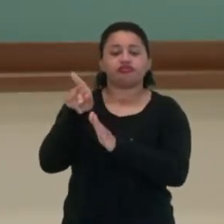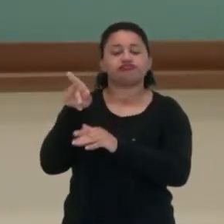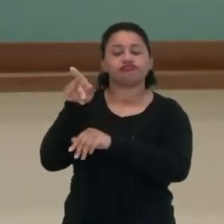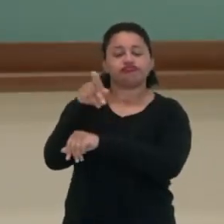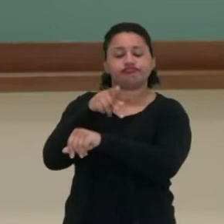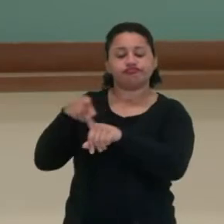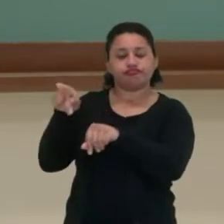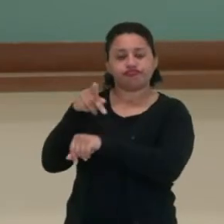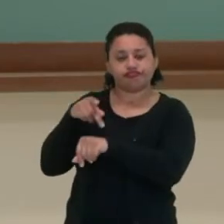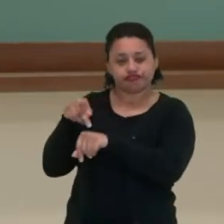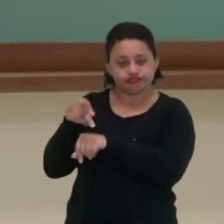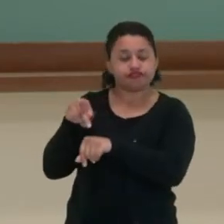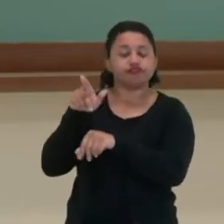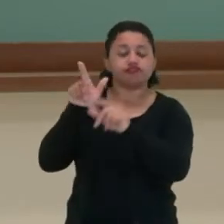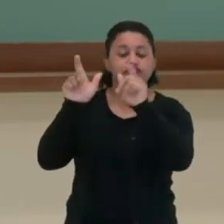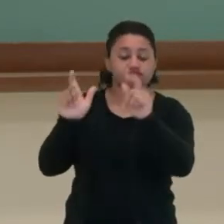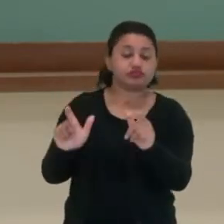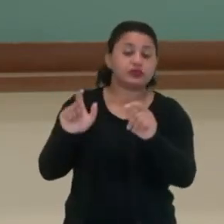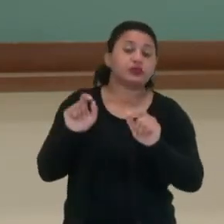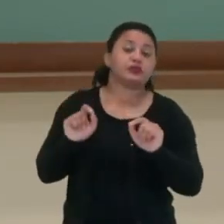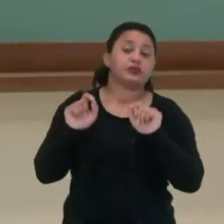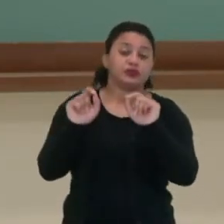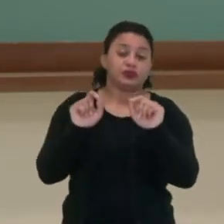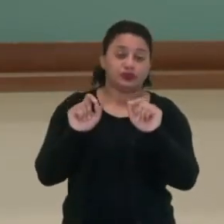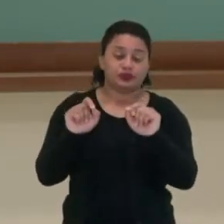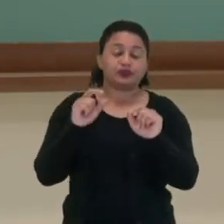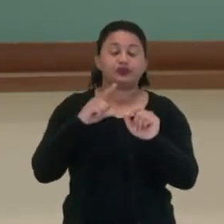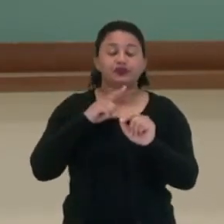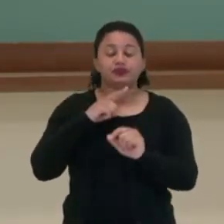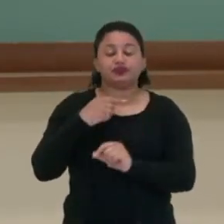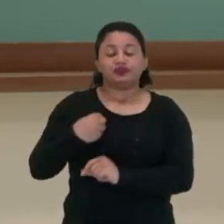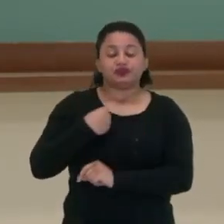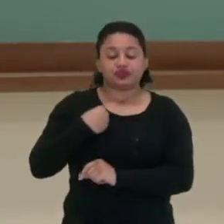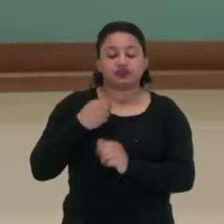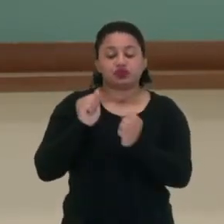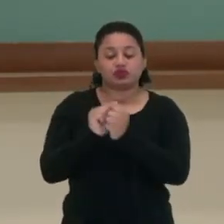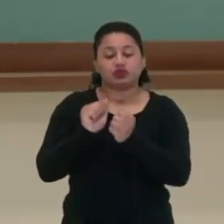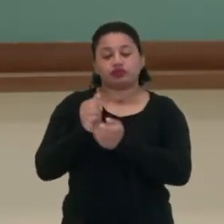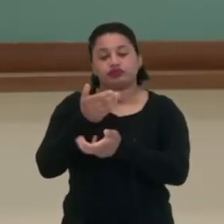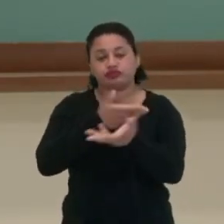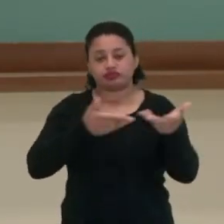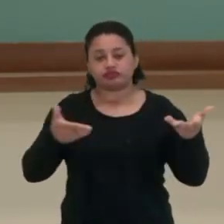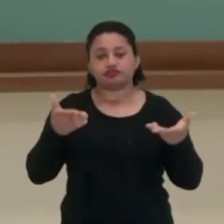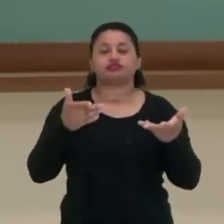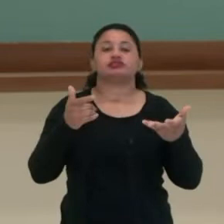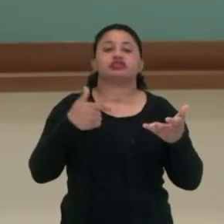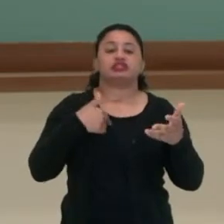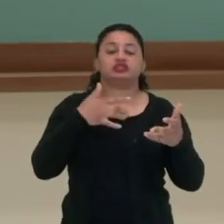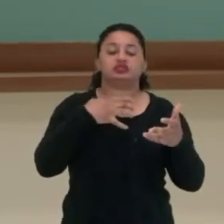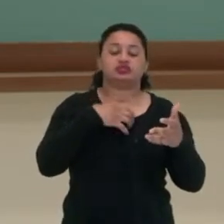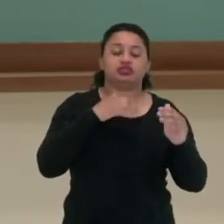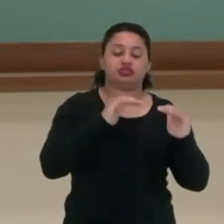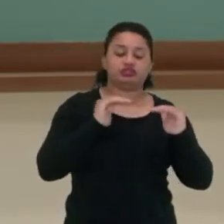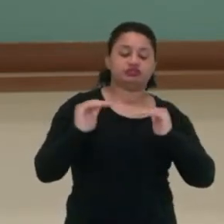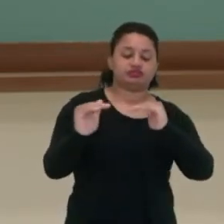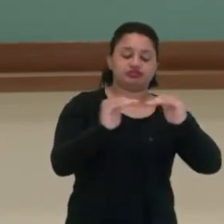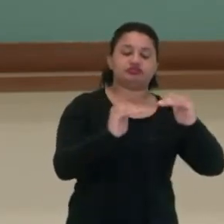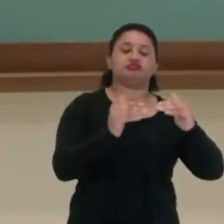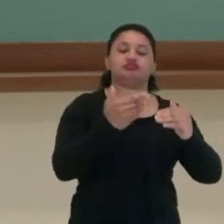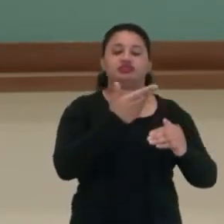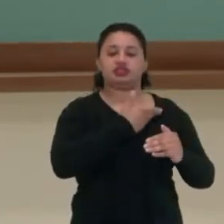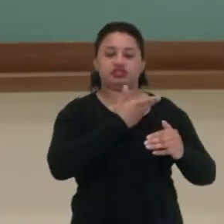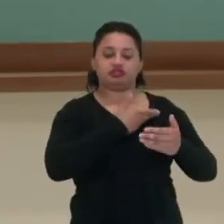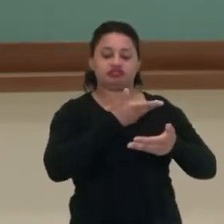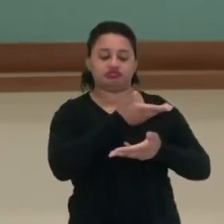desse território, que estão convivendo ali junto, ora de forma mais harmônica e amistosa, ora